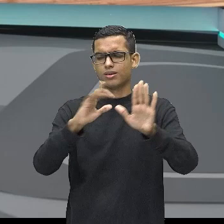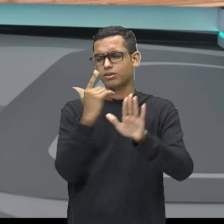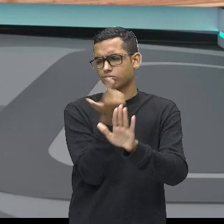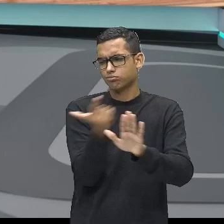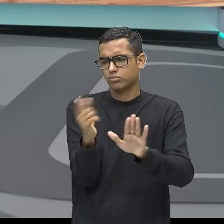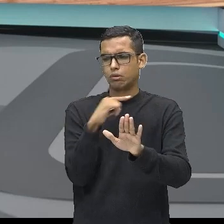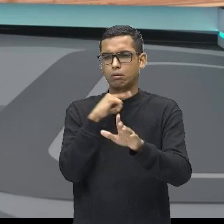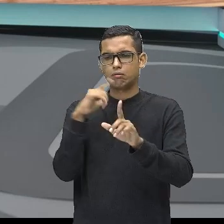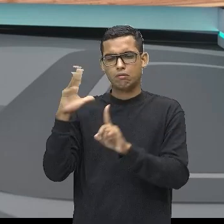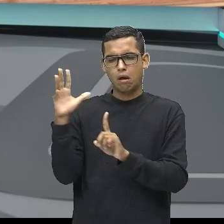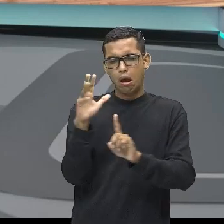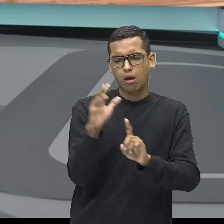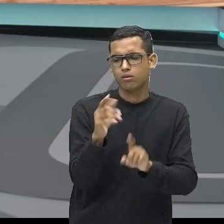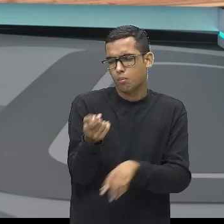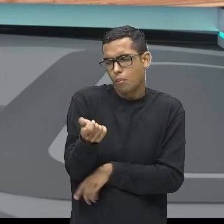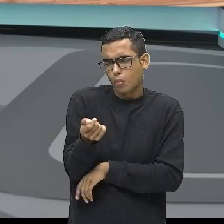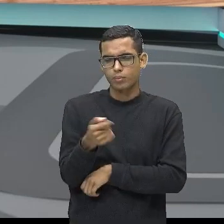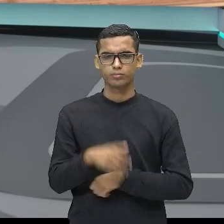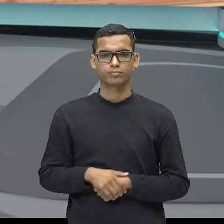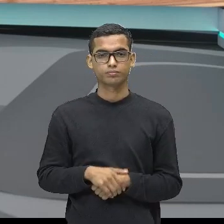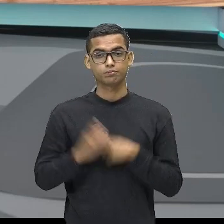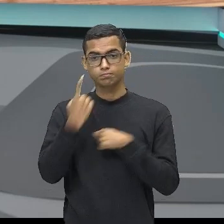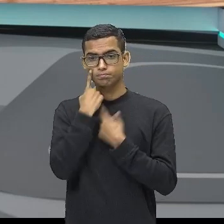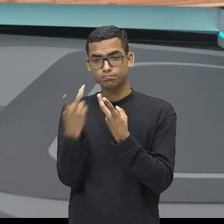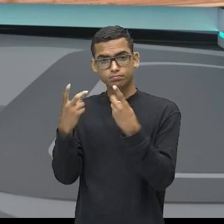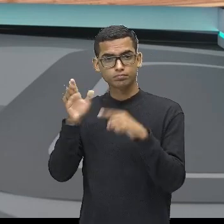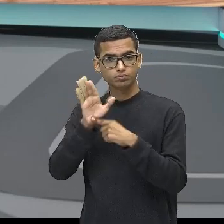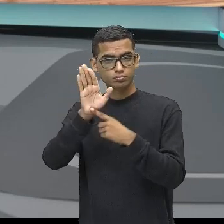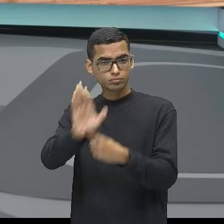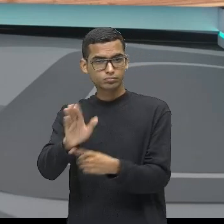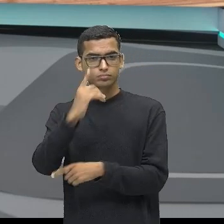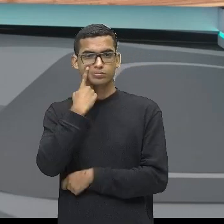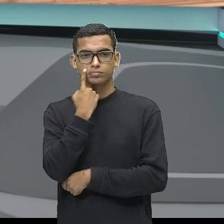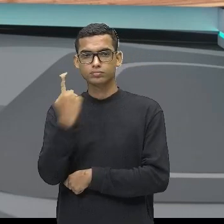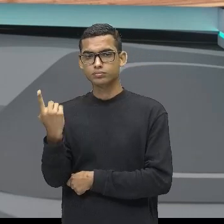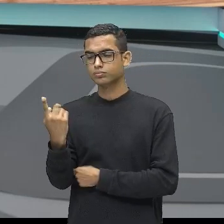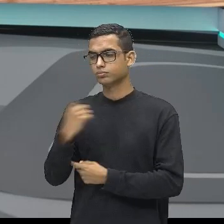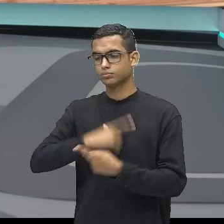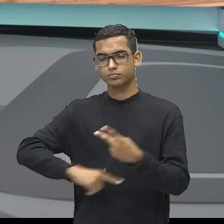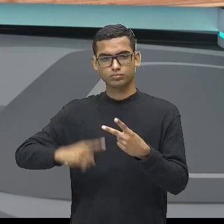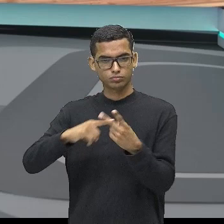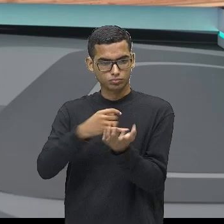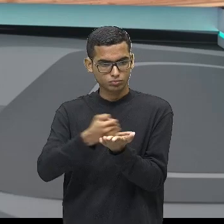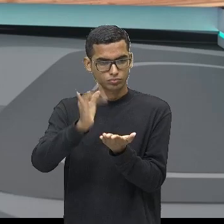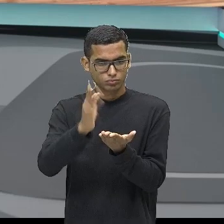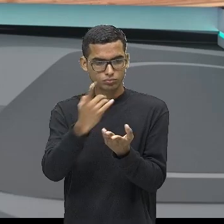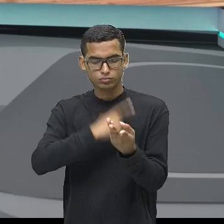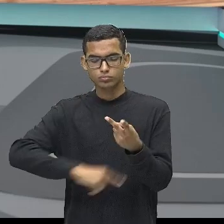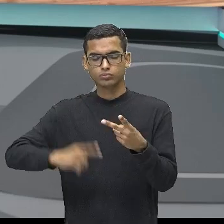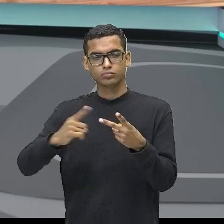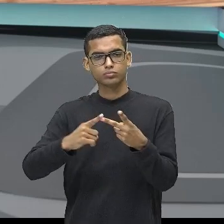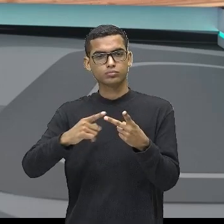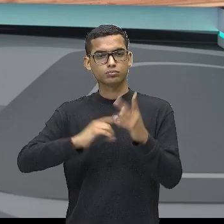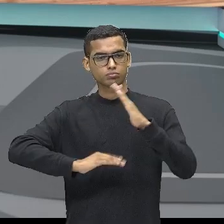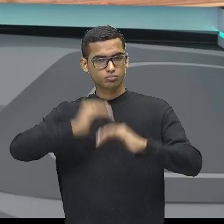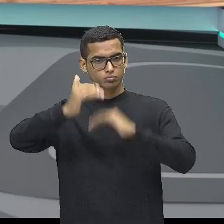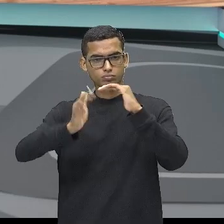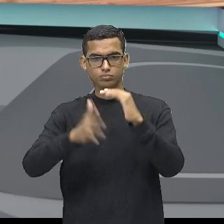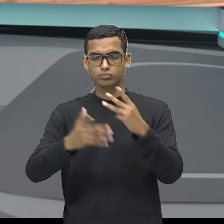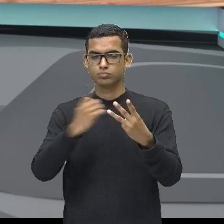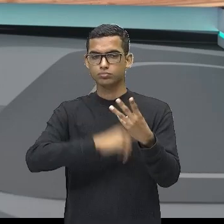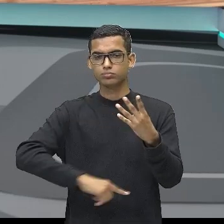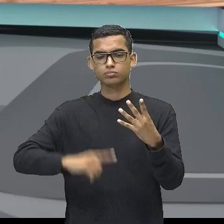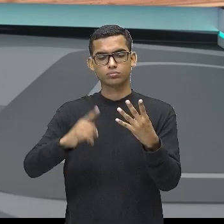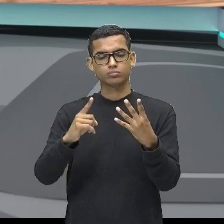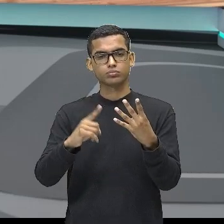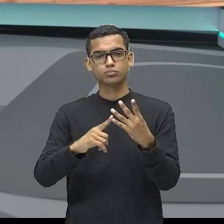a introdução, o desenvolvimento com a apresentação do ponto de vista, argumentos, e, claro, nós temos aí um encerramento, que